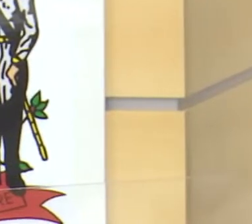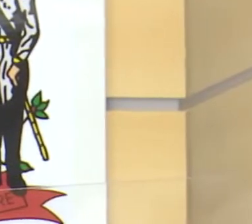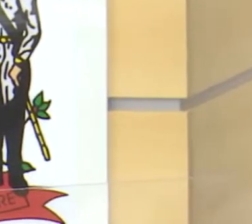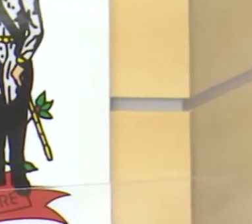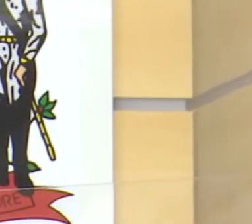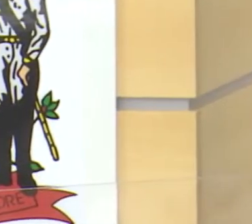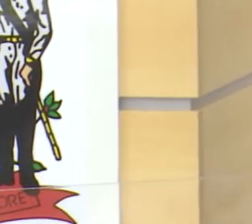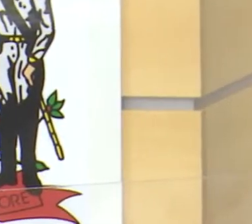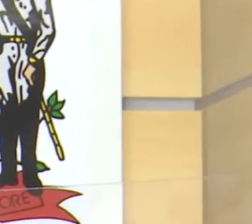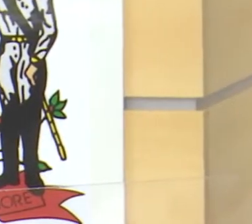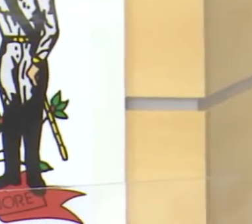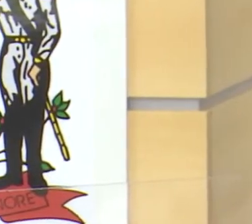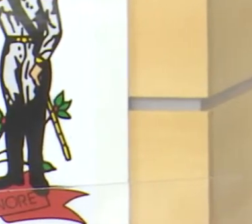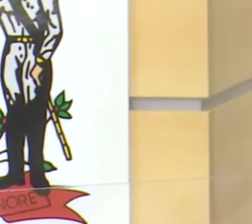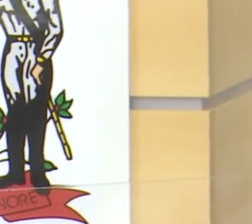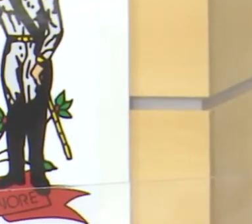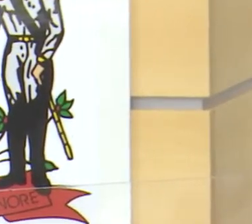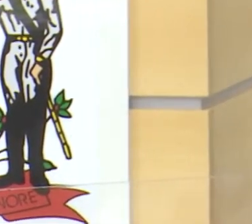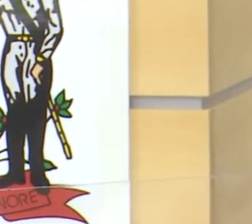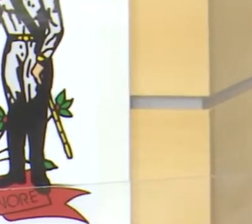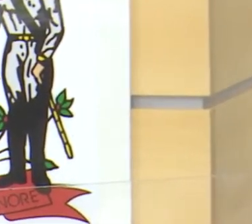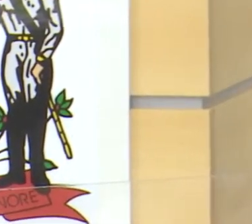E aí